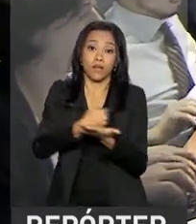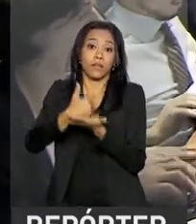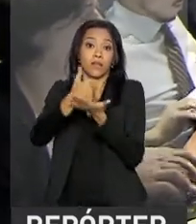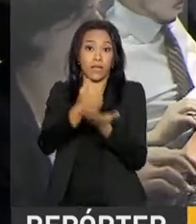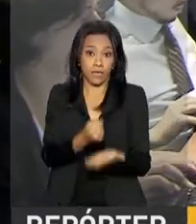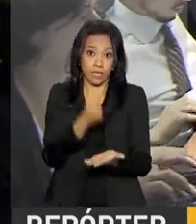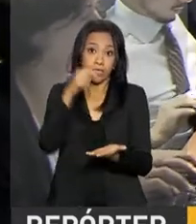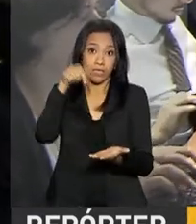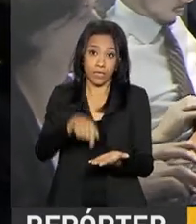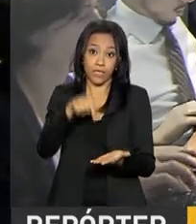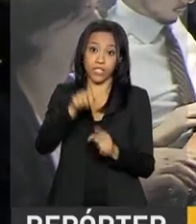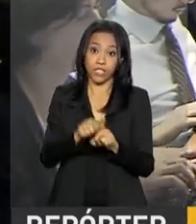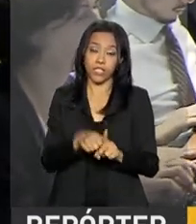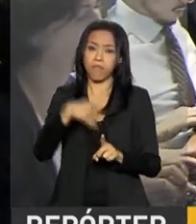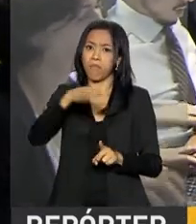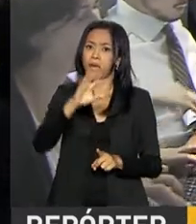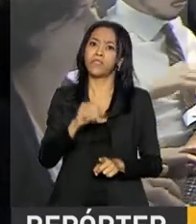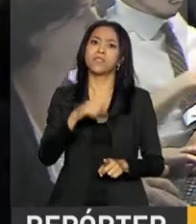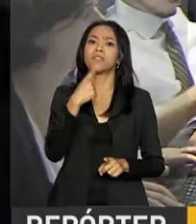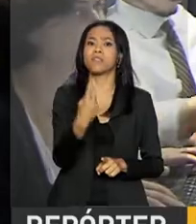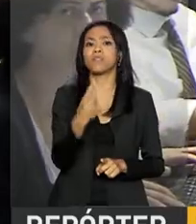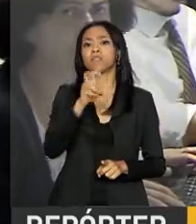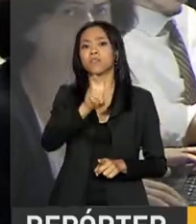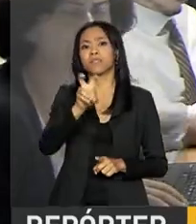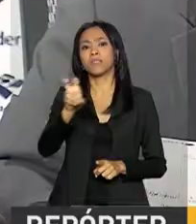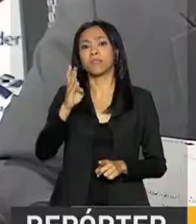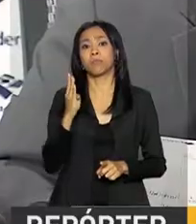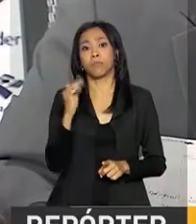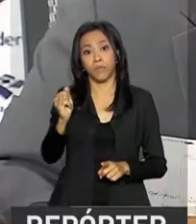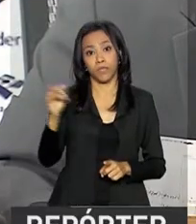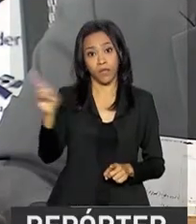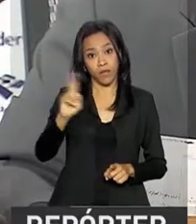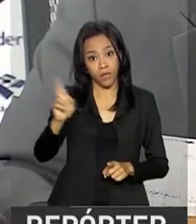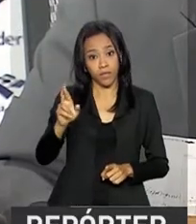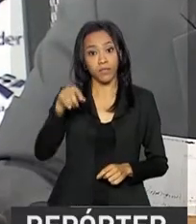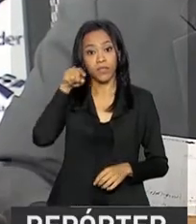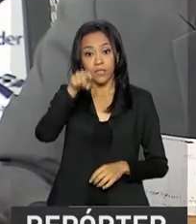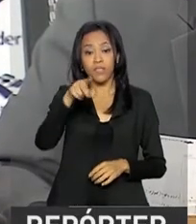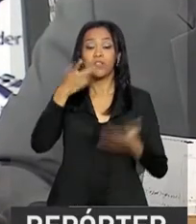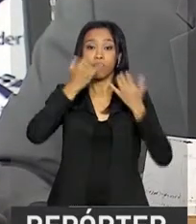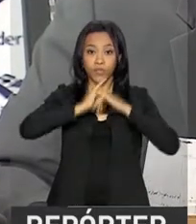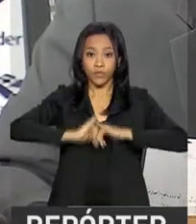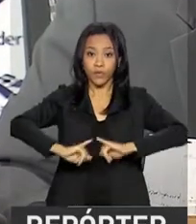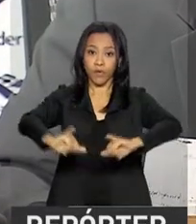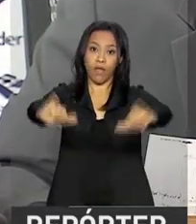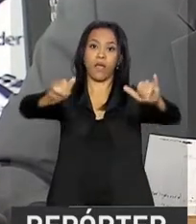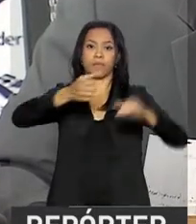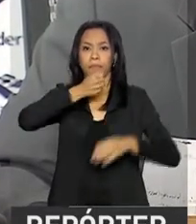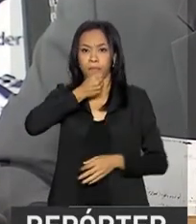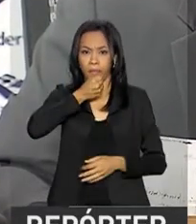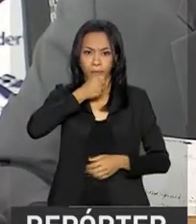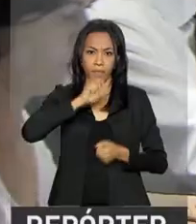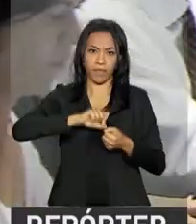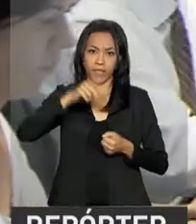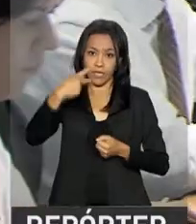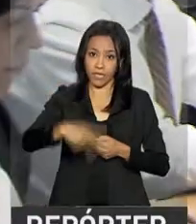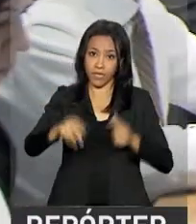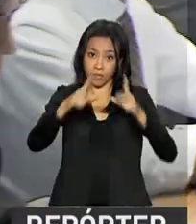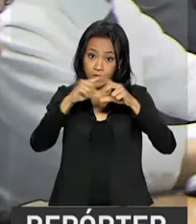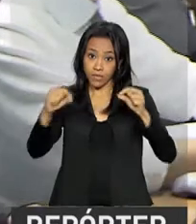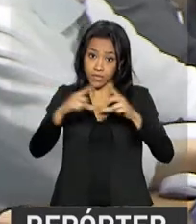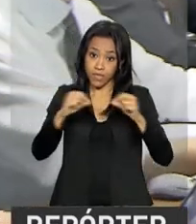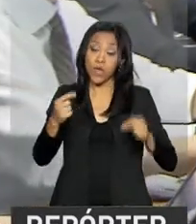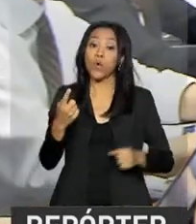janeiro deste ano mais de 155 bilhões de reais os dados foram divulgados em coletiva realizada em brasília o valor